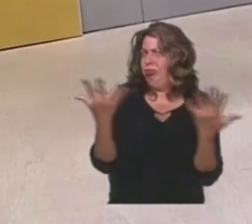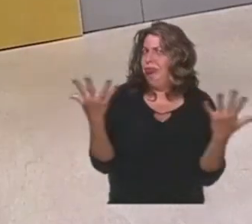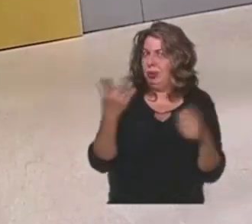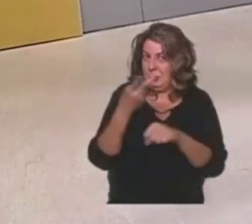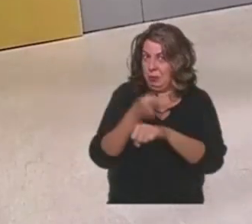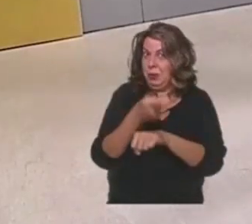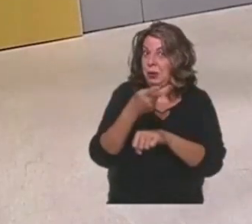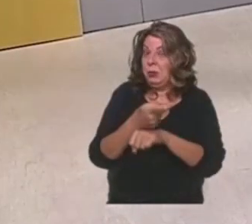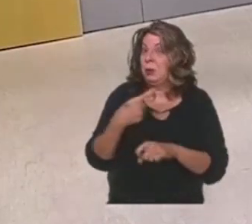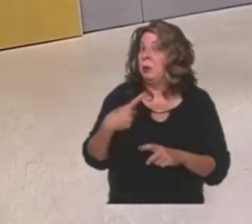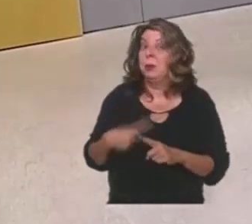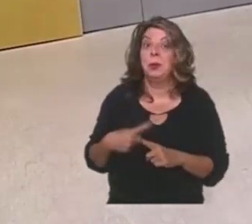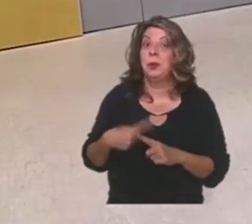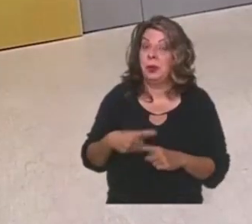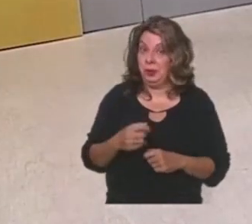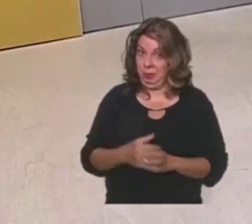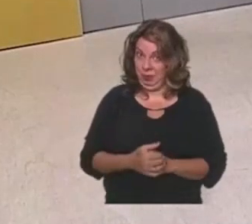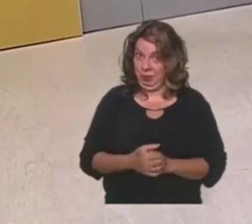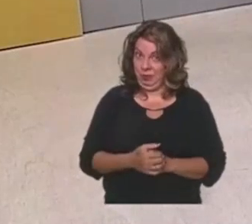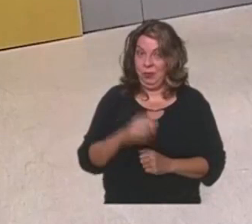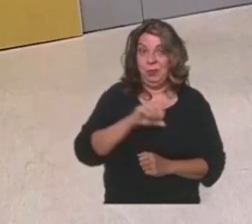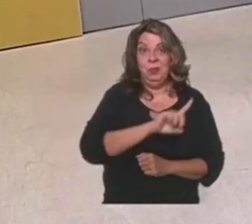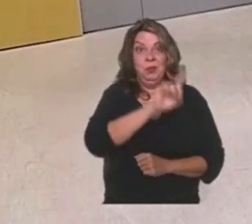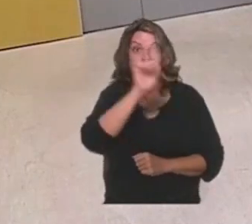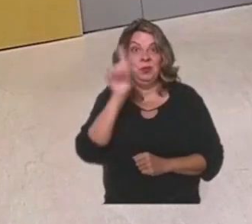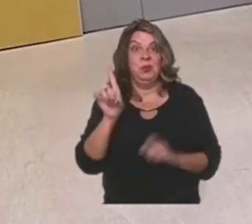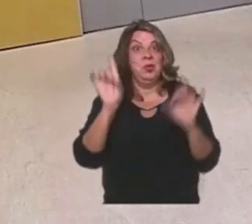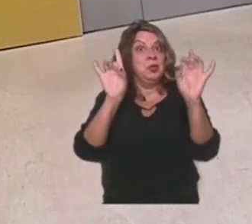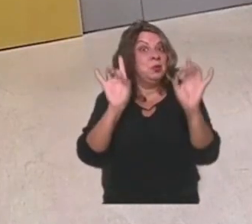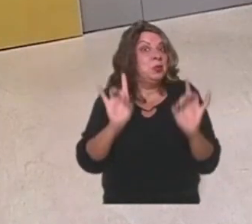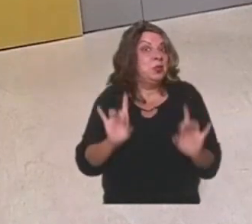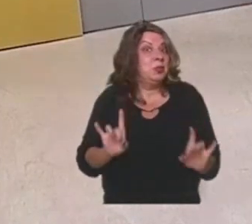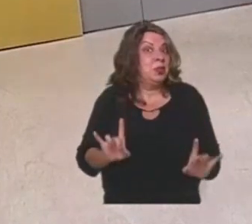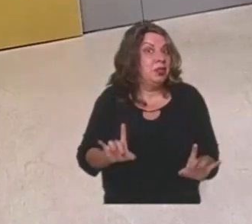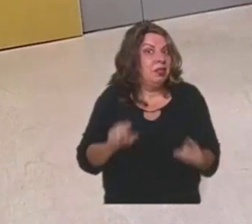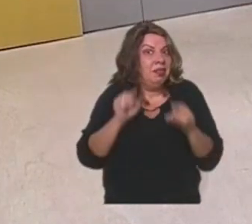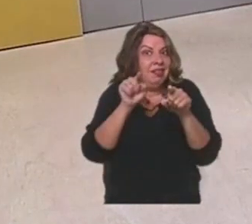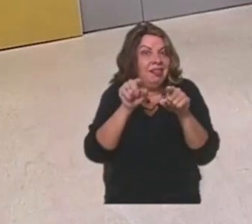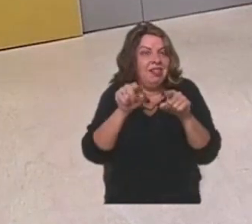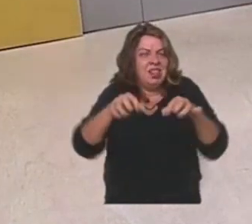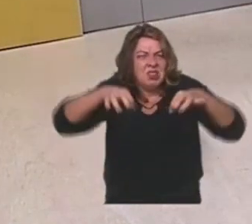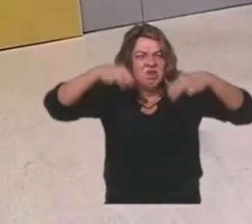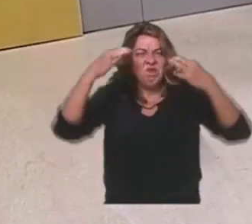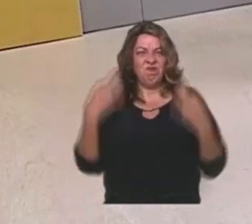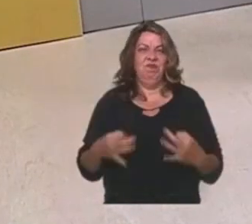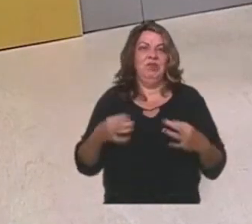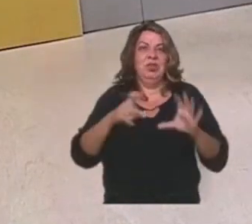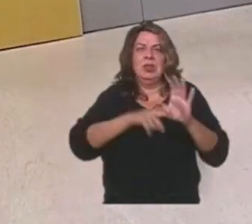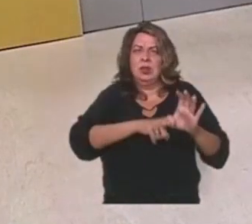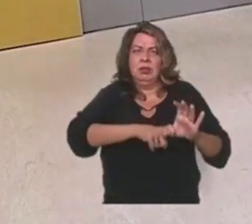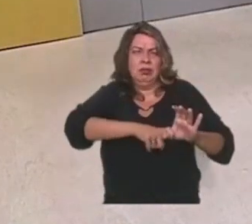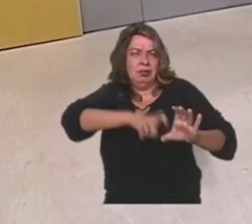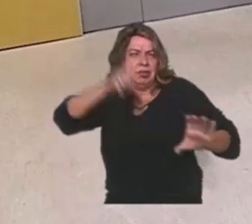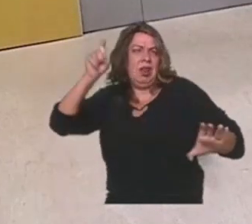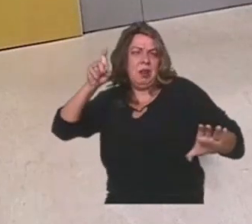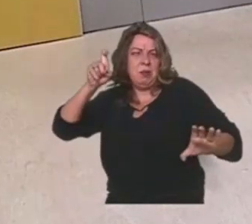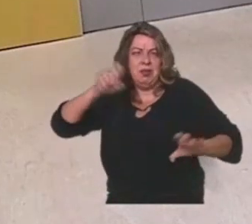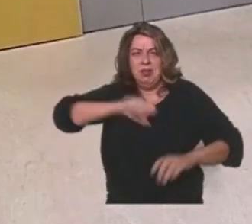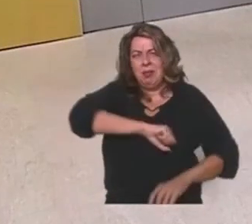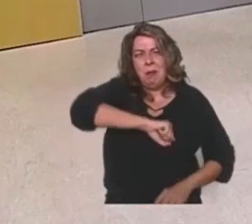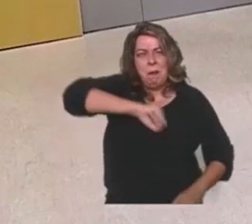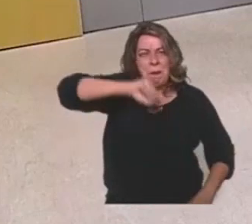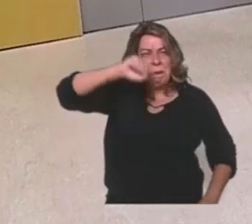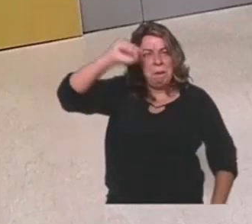você ganhar hoje, até porque em uma data como essa, quem não merece, né? Decretar sua própria independência. Então, se